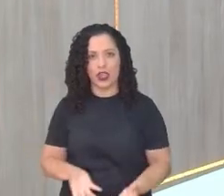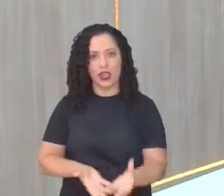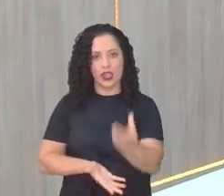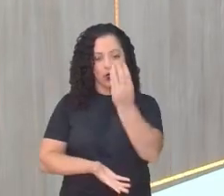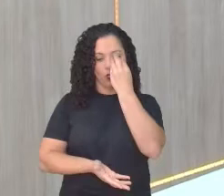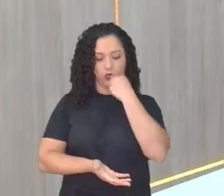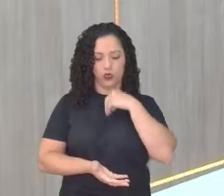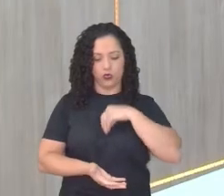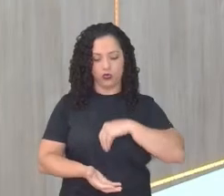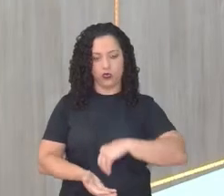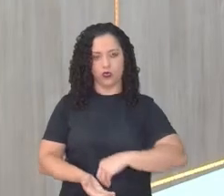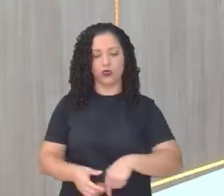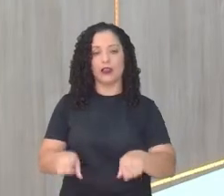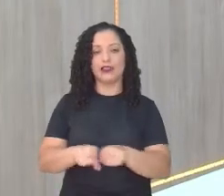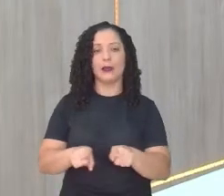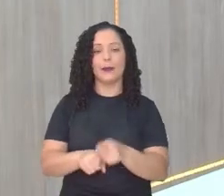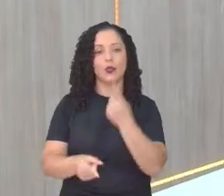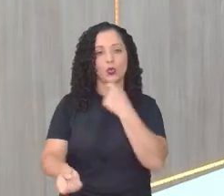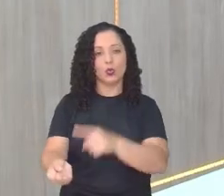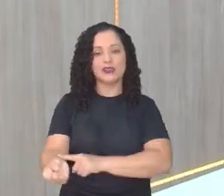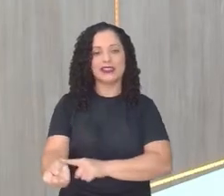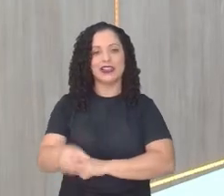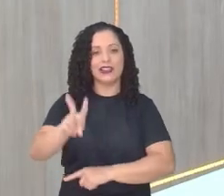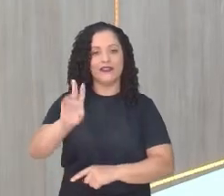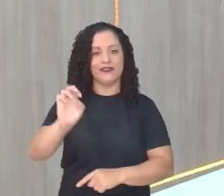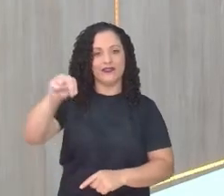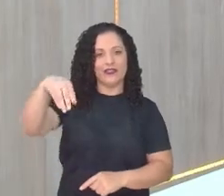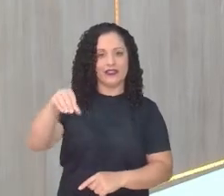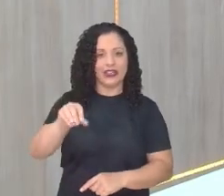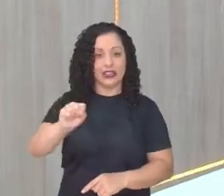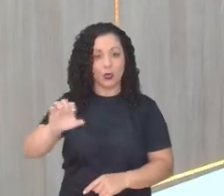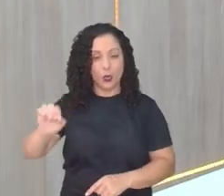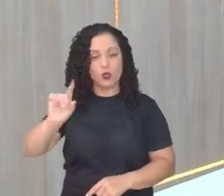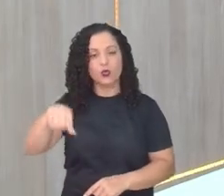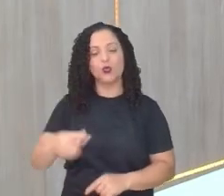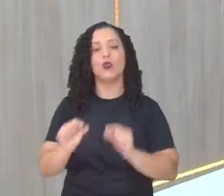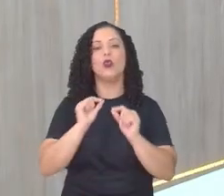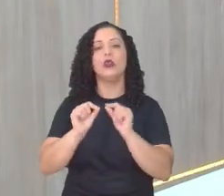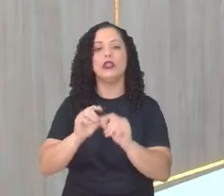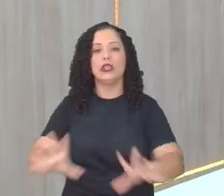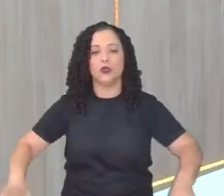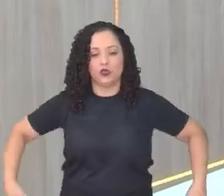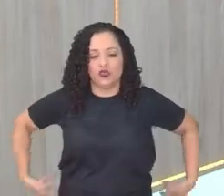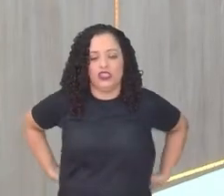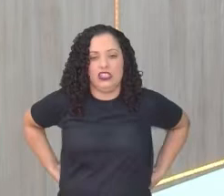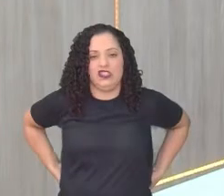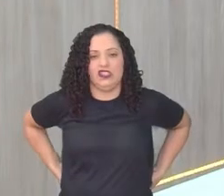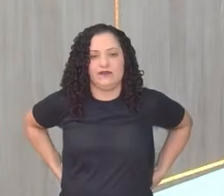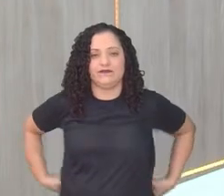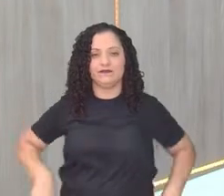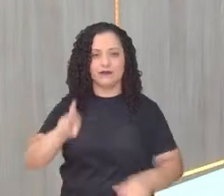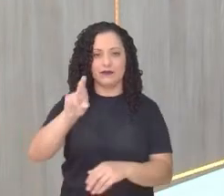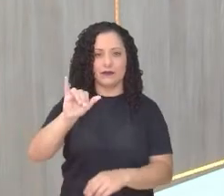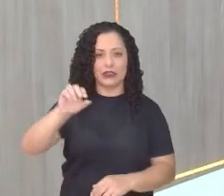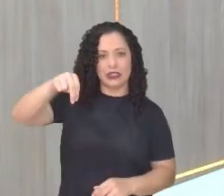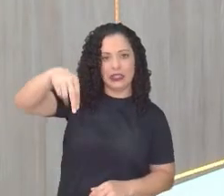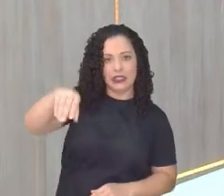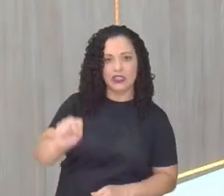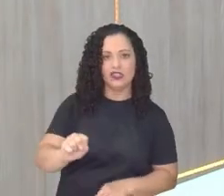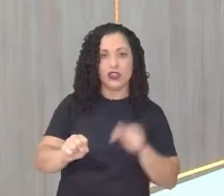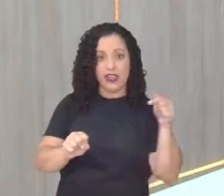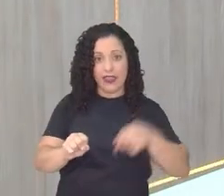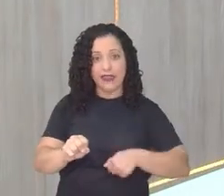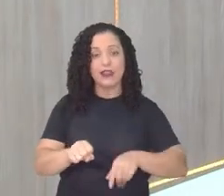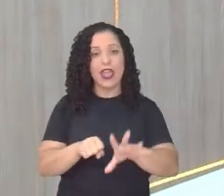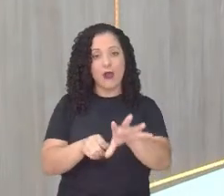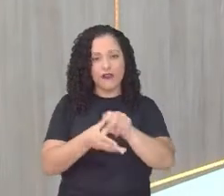caso do sangue venoso, vai retirar dos rins, porque os rins, gente, são os nossos filtros. É uma curiosidade interessante sobre